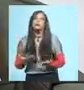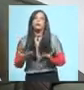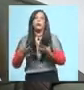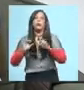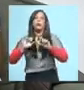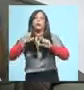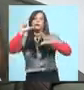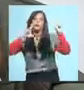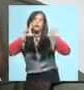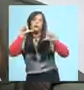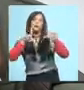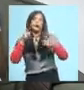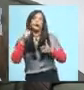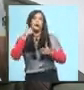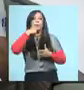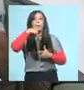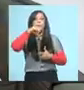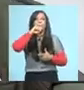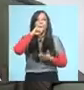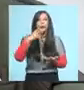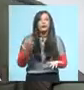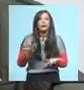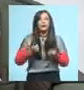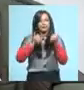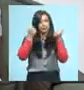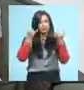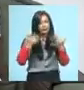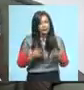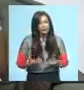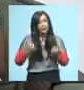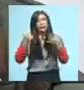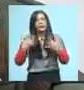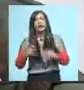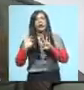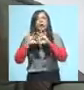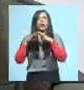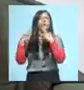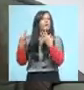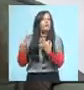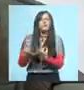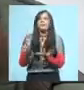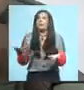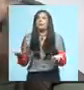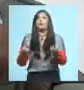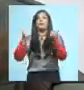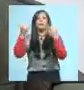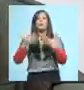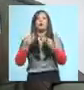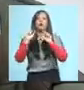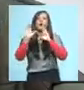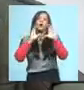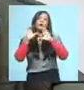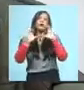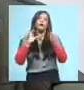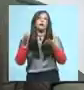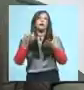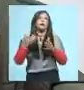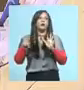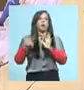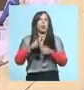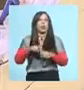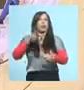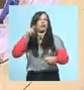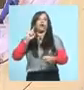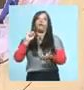determinado programa. E aí a minha mãe tem que me explicar, ou algum parente, algum membro da minha família. Então, eu não tenho essa